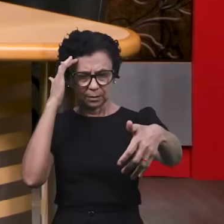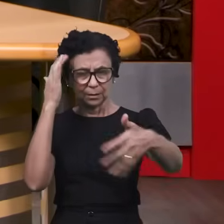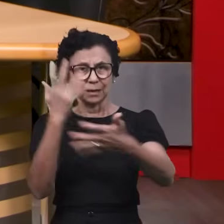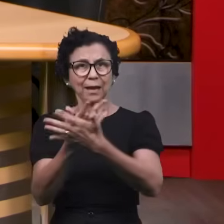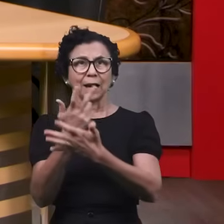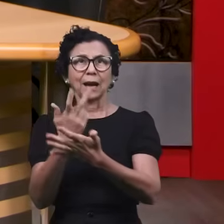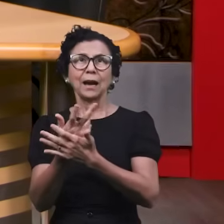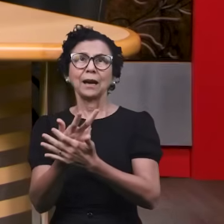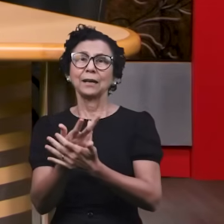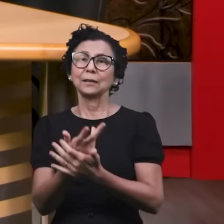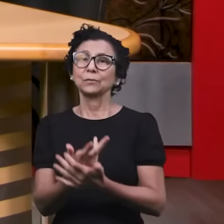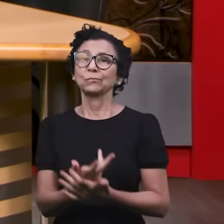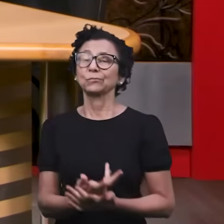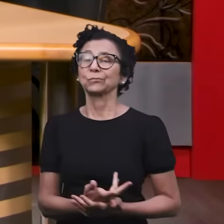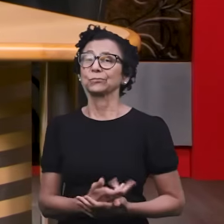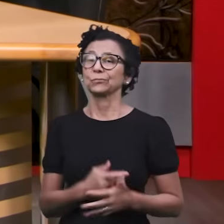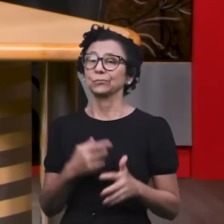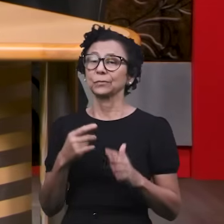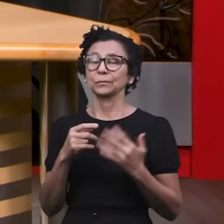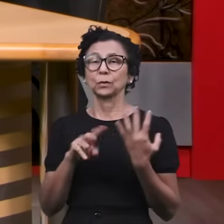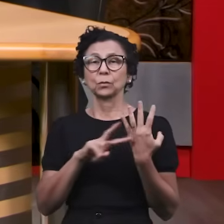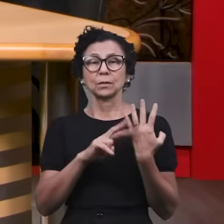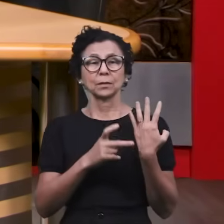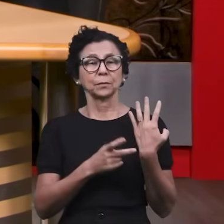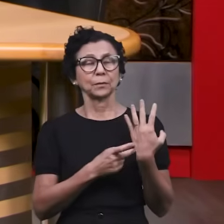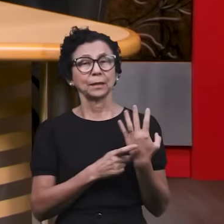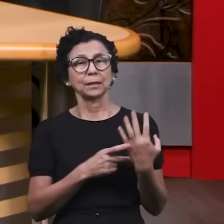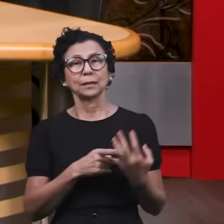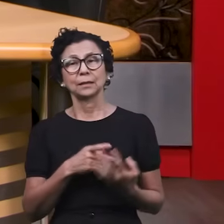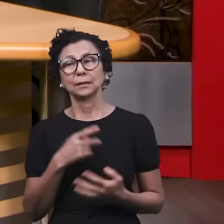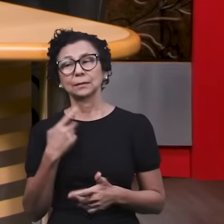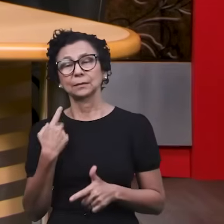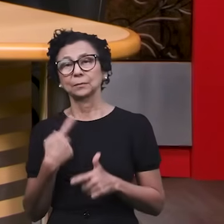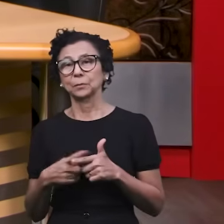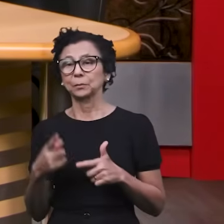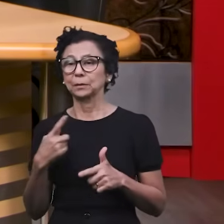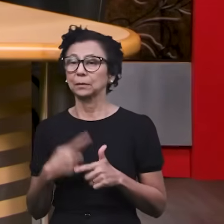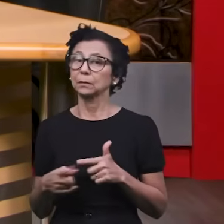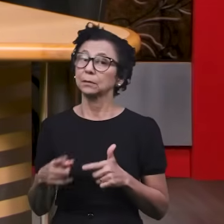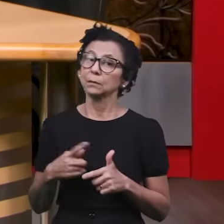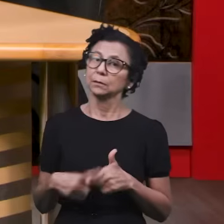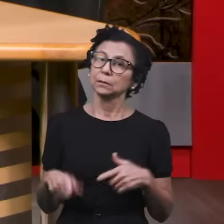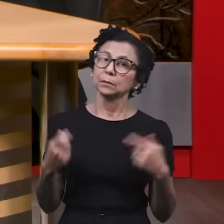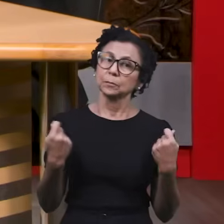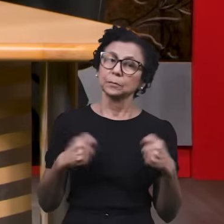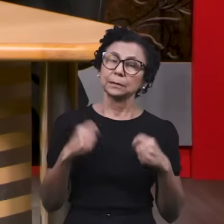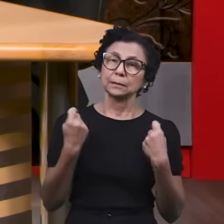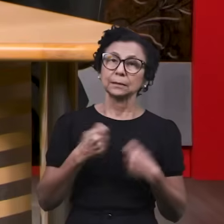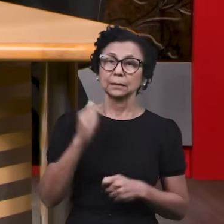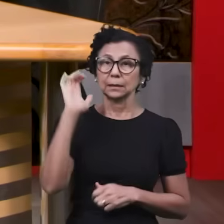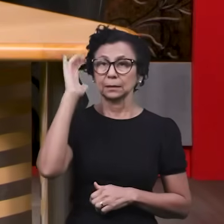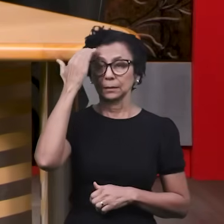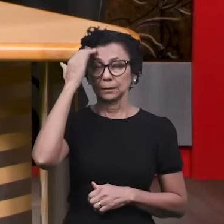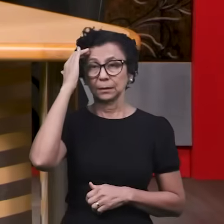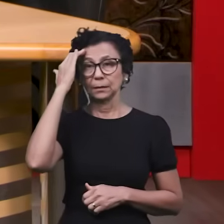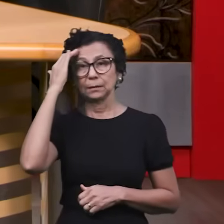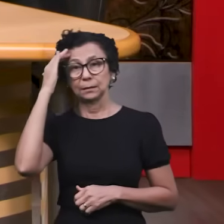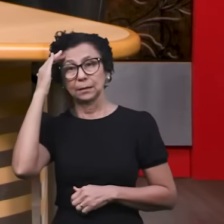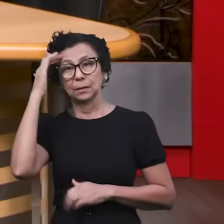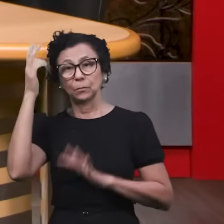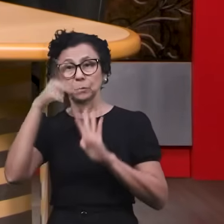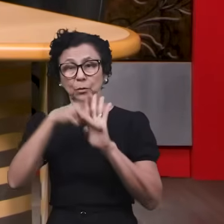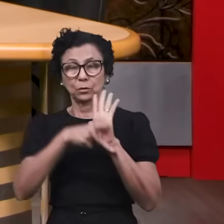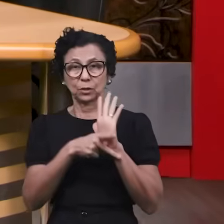problema. E compromete, né? Toda a estrutura compromete. Então você tem que saber ler aquela planta, aquele projeto.